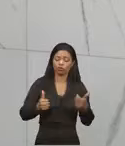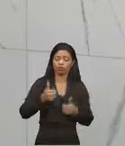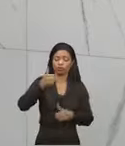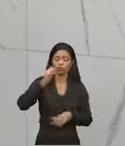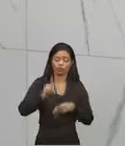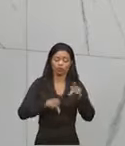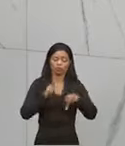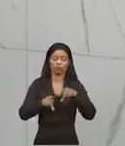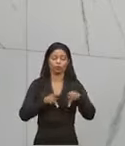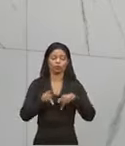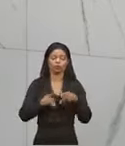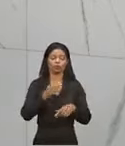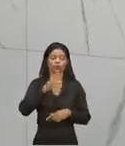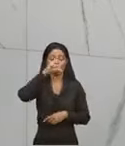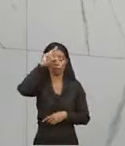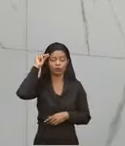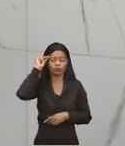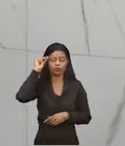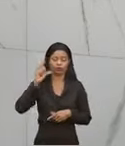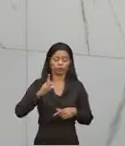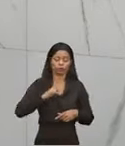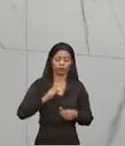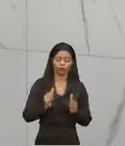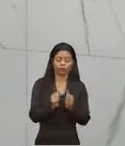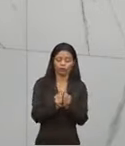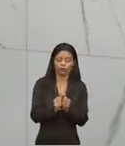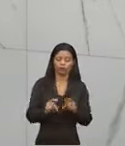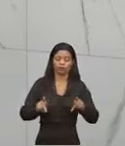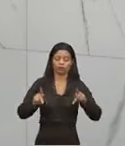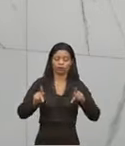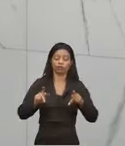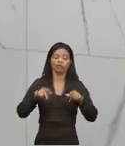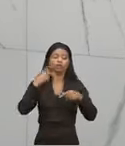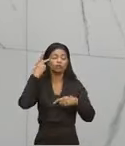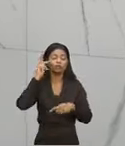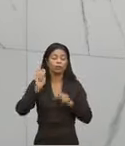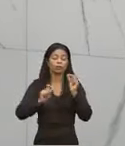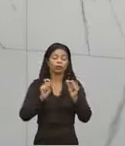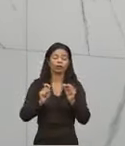através de a criação de um aplicativo, para que a população